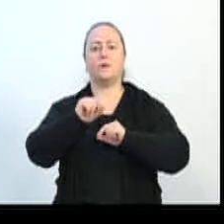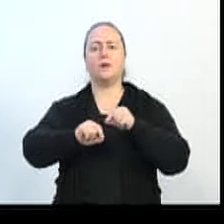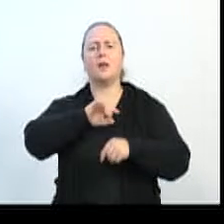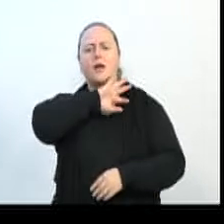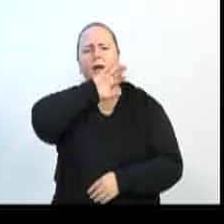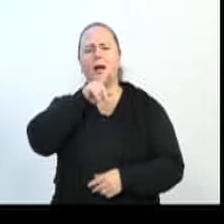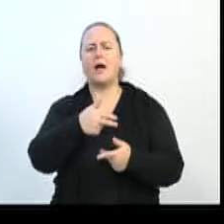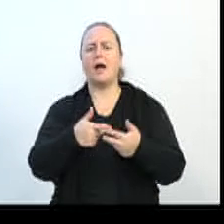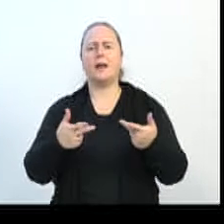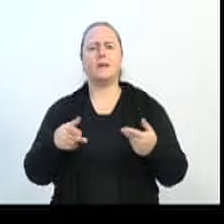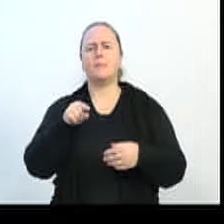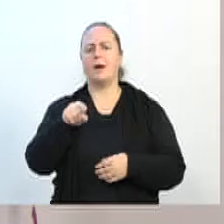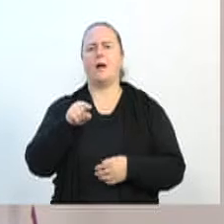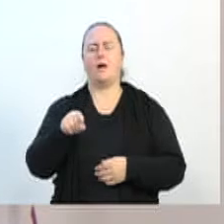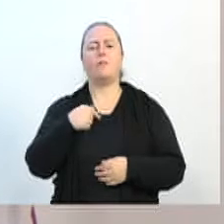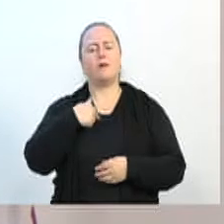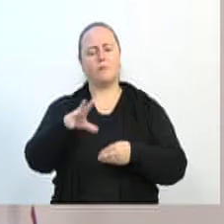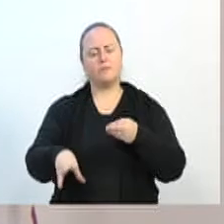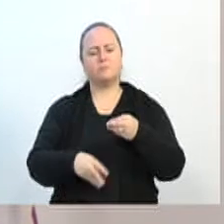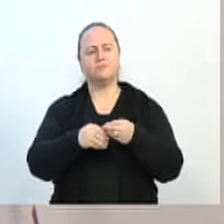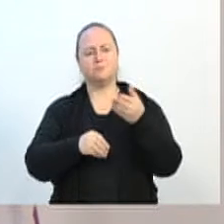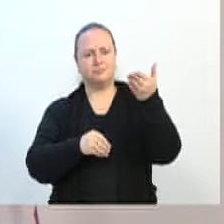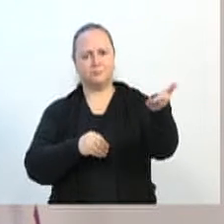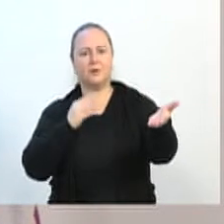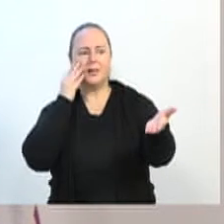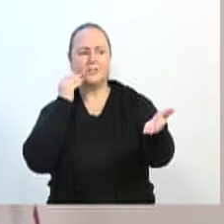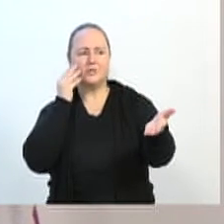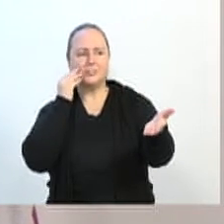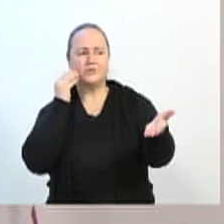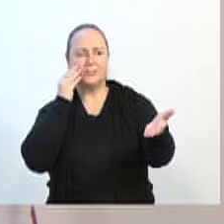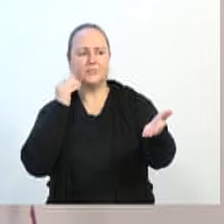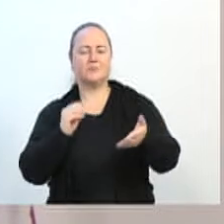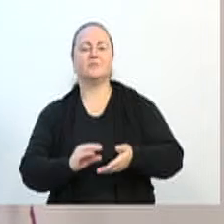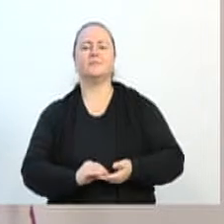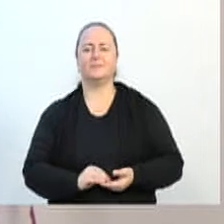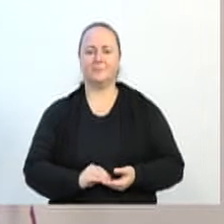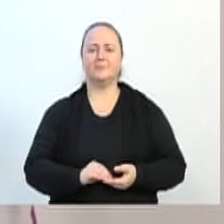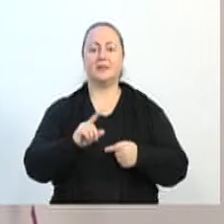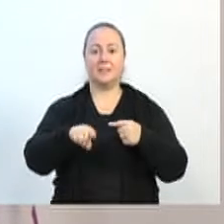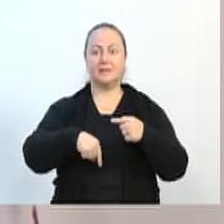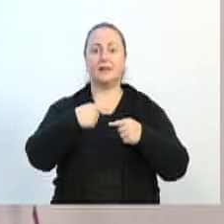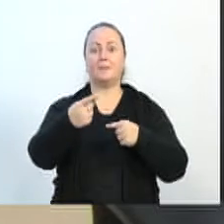dar uma parte para o meu colega vereador Gilson, e depois eu solicito só um minuto para concluir minha fala, vereadora.